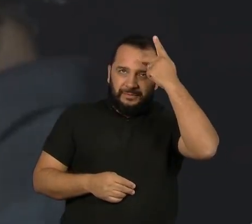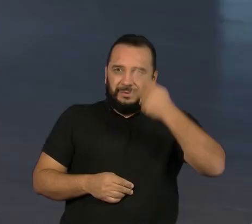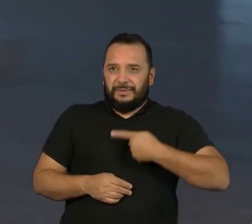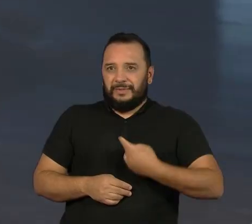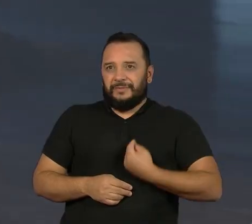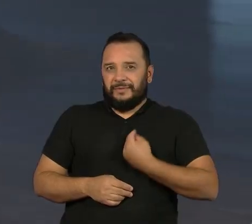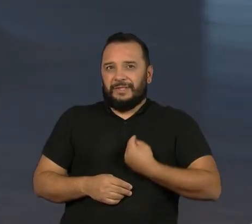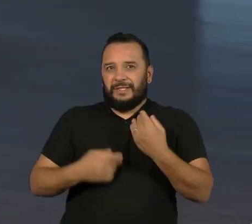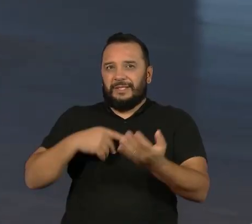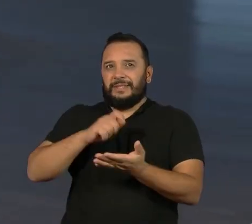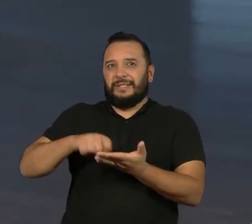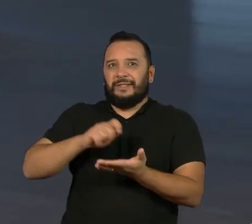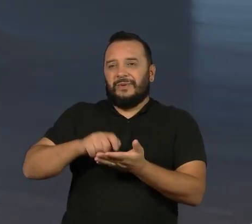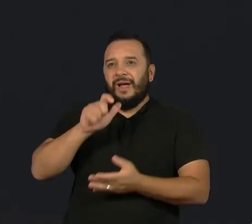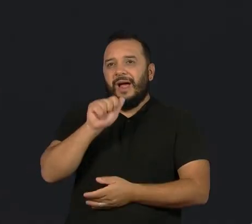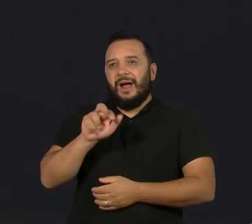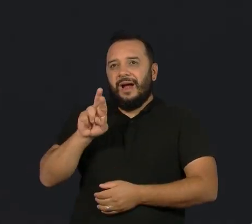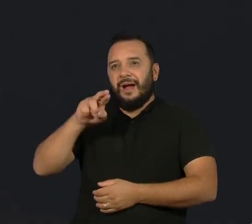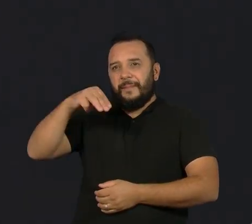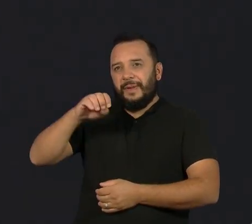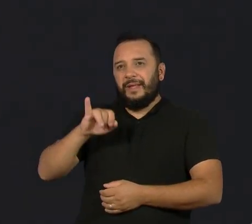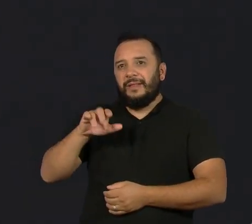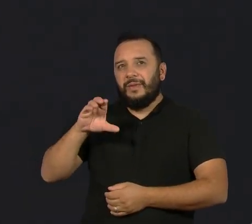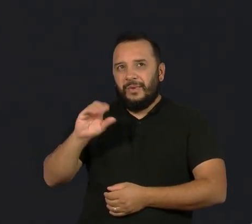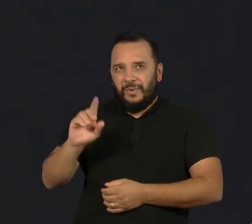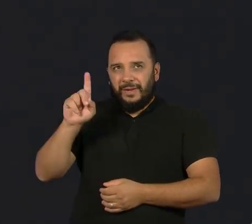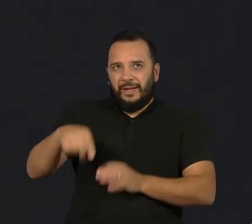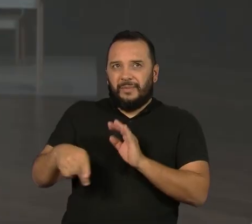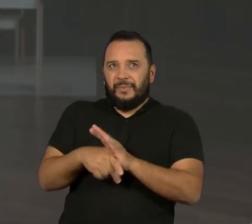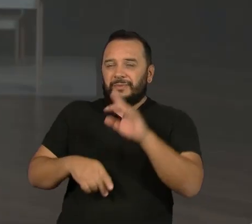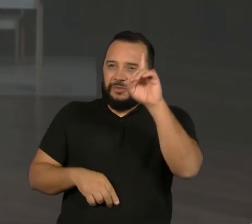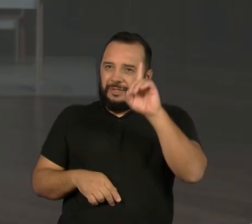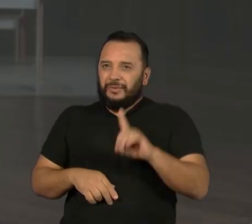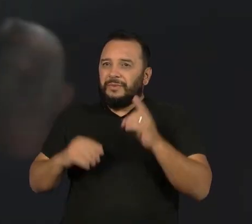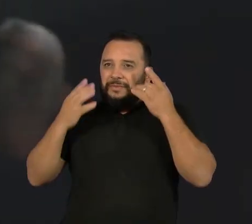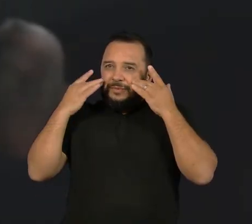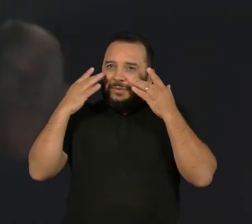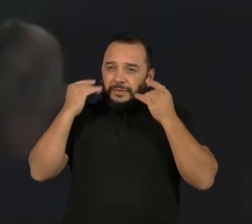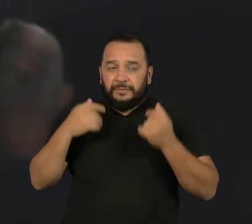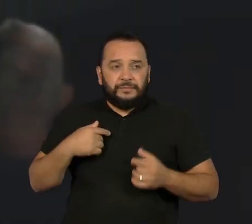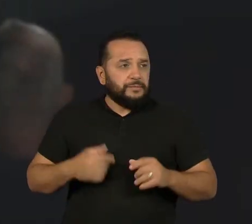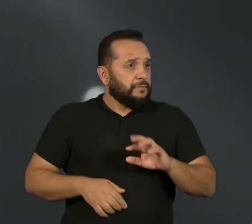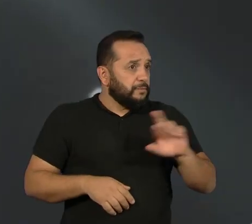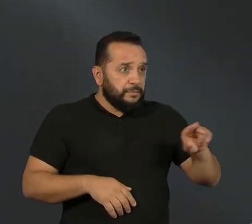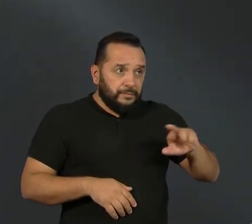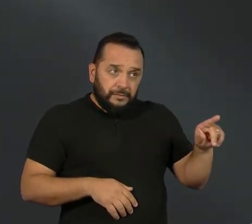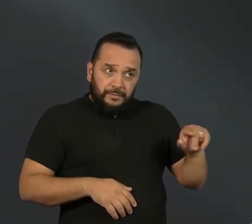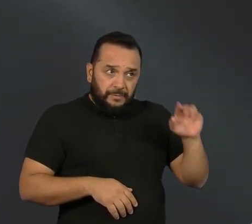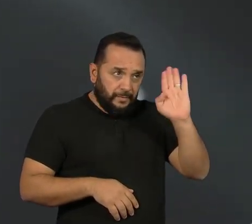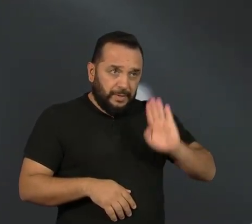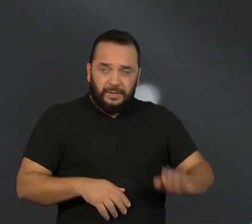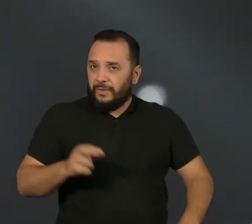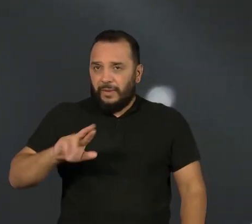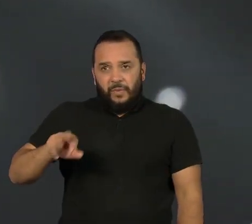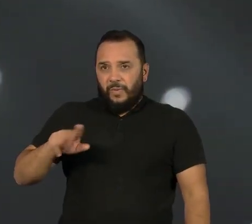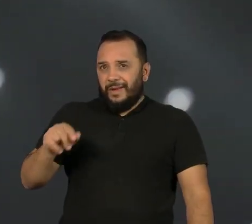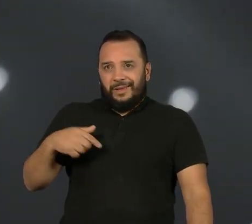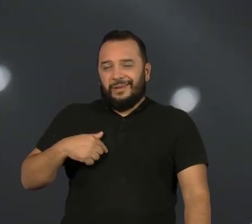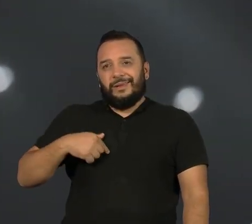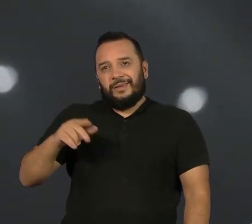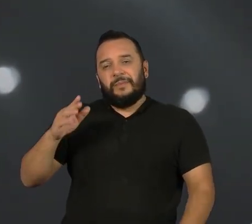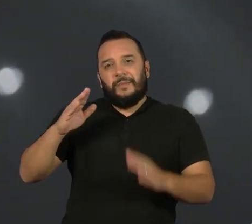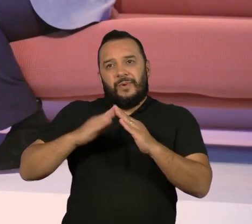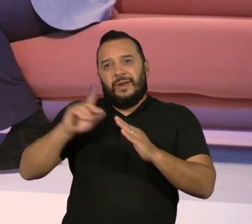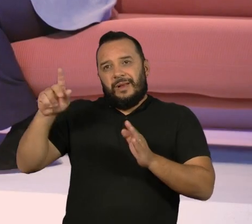pelo armênio Artur Markarian, que também dirige a peça. E que não é brasileiro, né? Não é brasileiro, armênio. Amém. Ele mora em